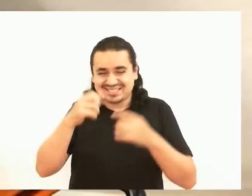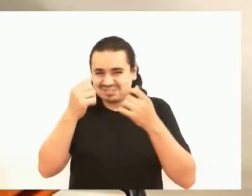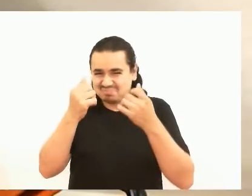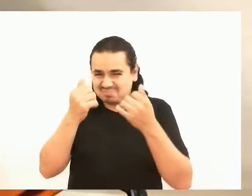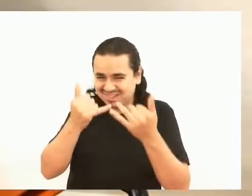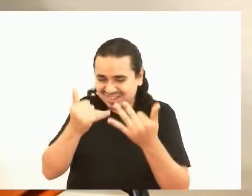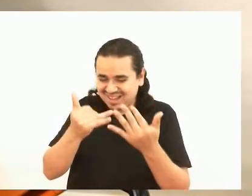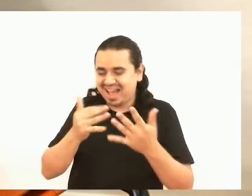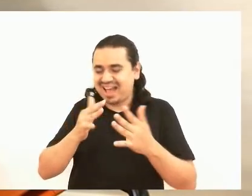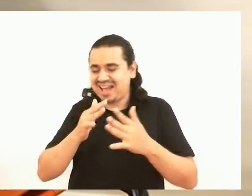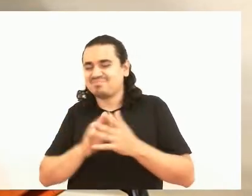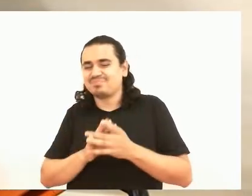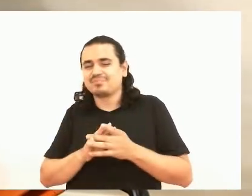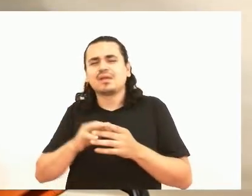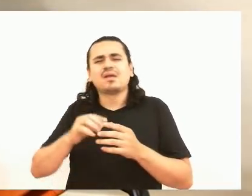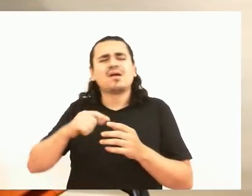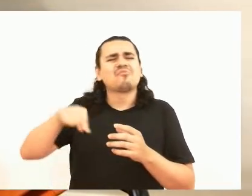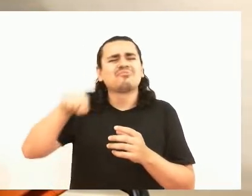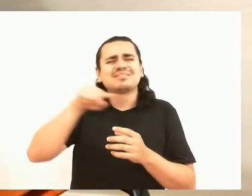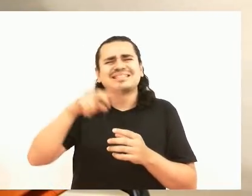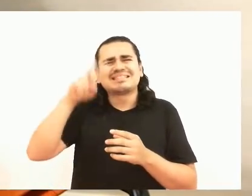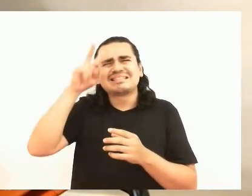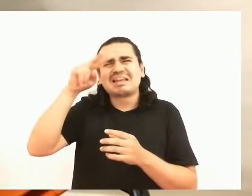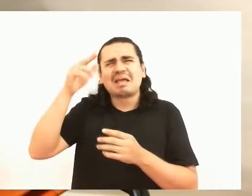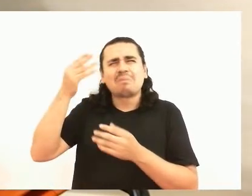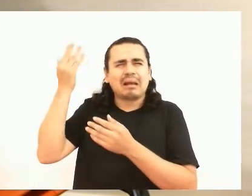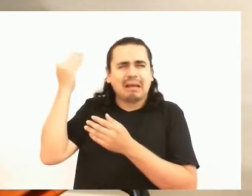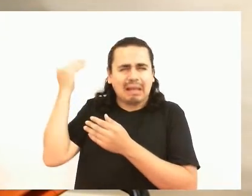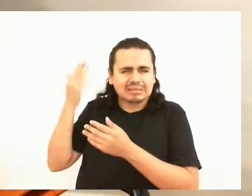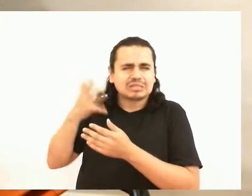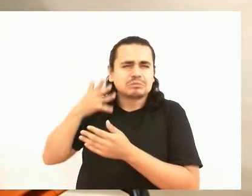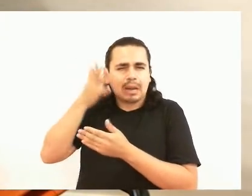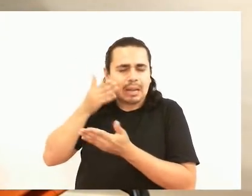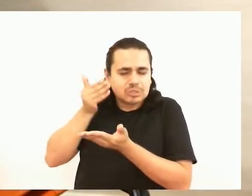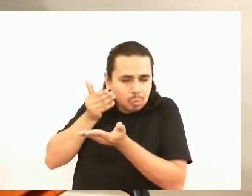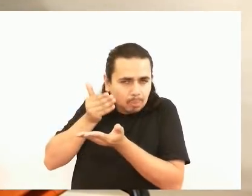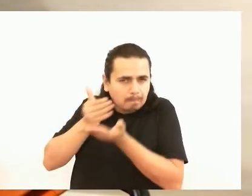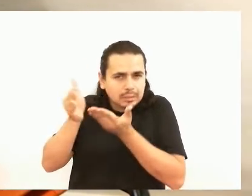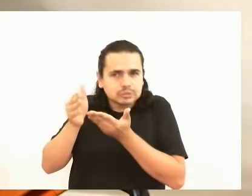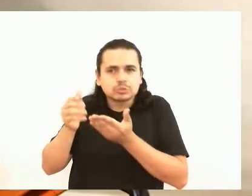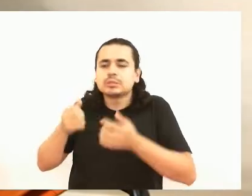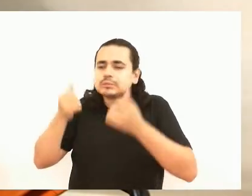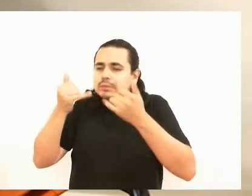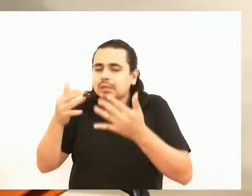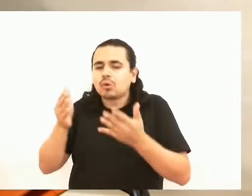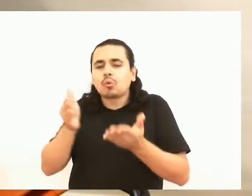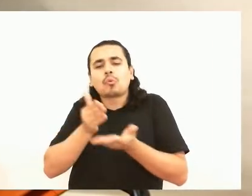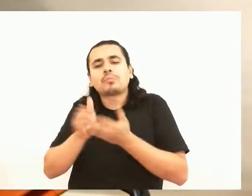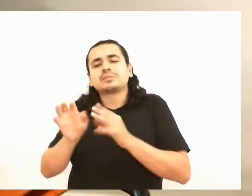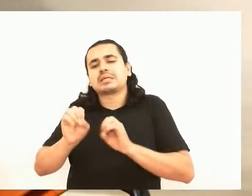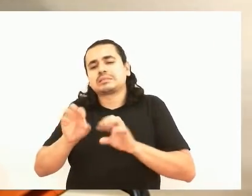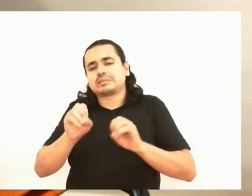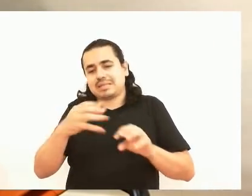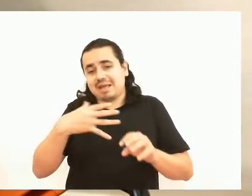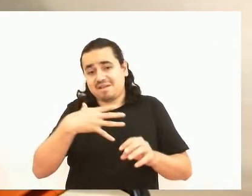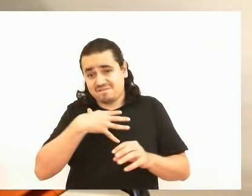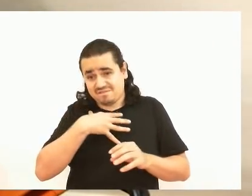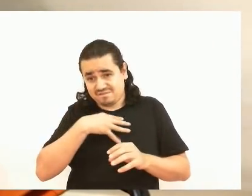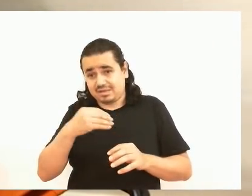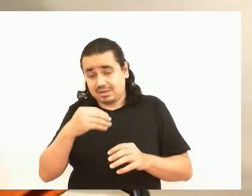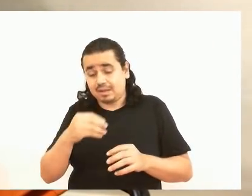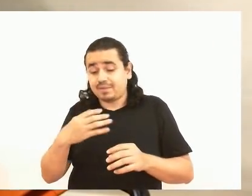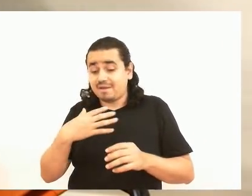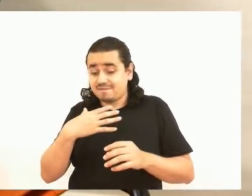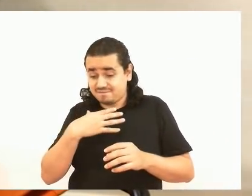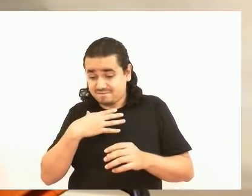grande lembra que eu falei lá no começo que eu comecei da aula para as minhas filhas como crianças ea mais